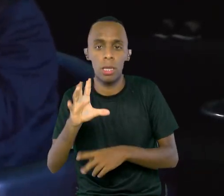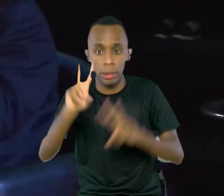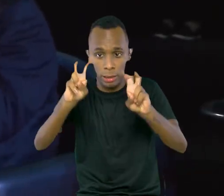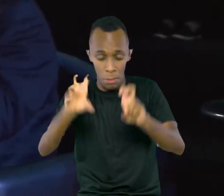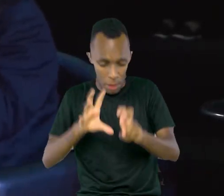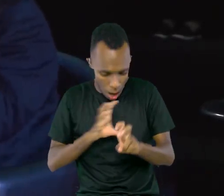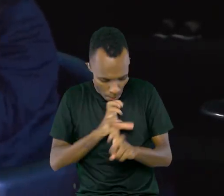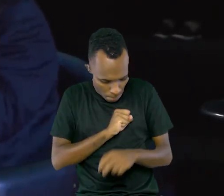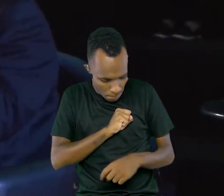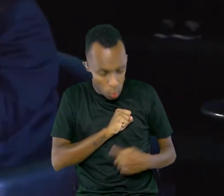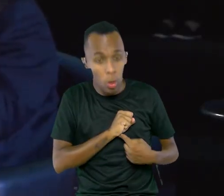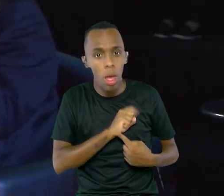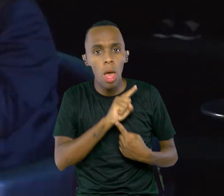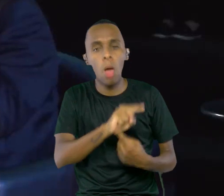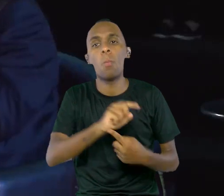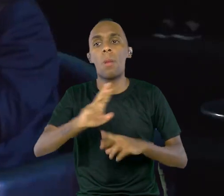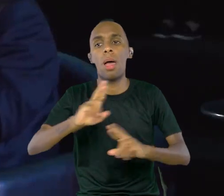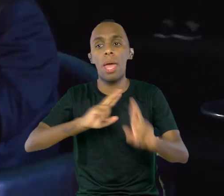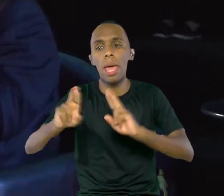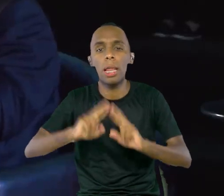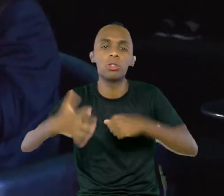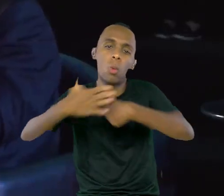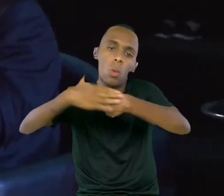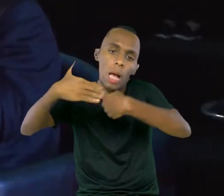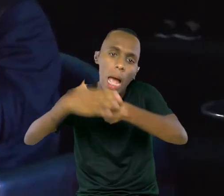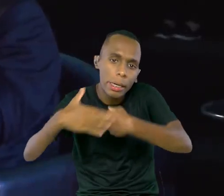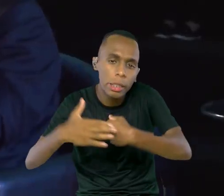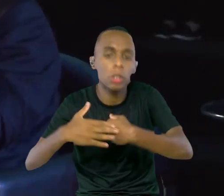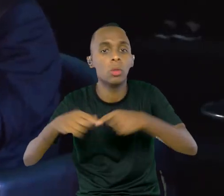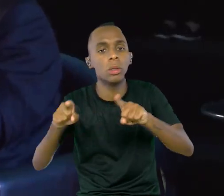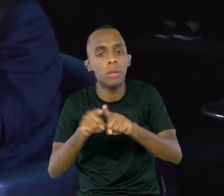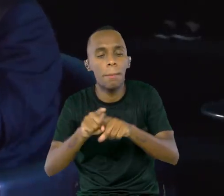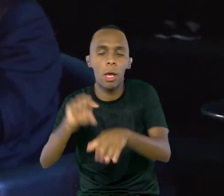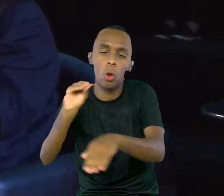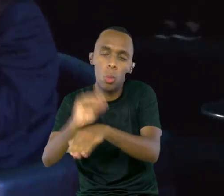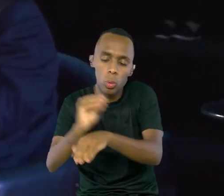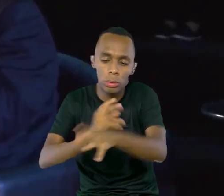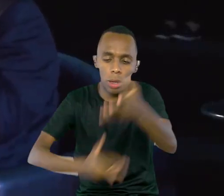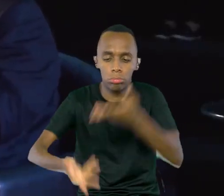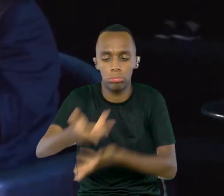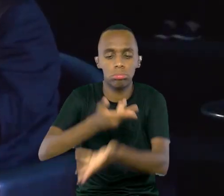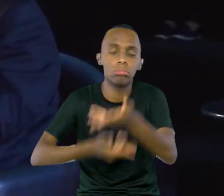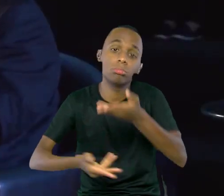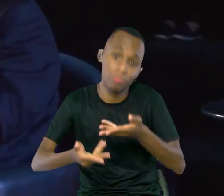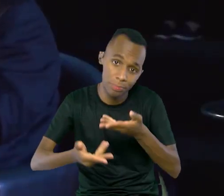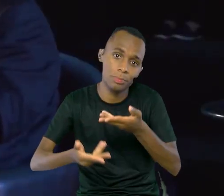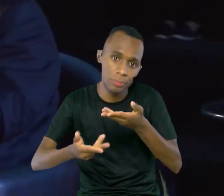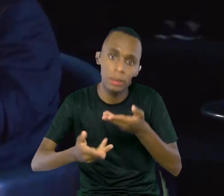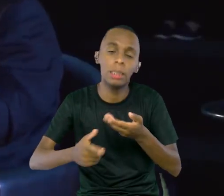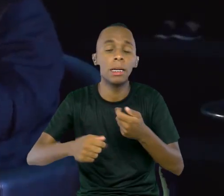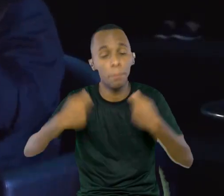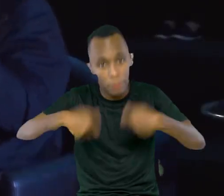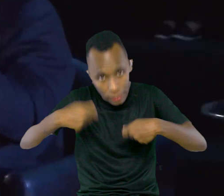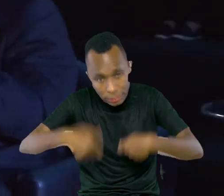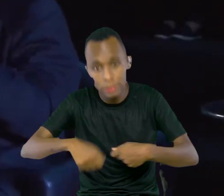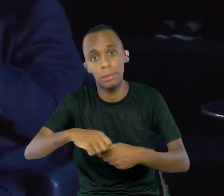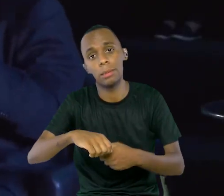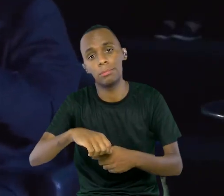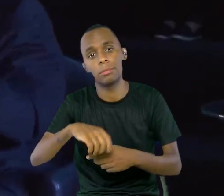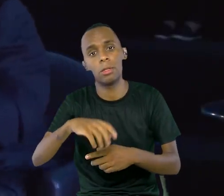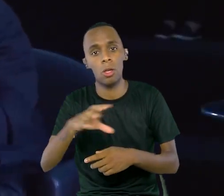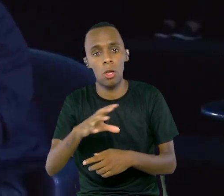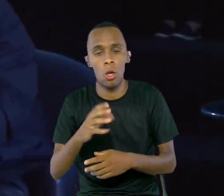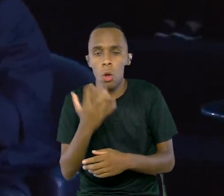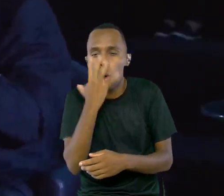a ideia de amor, ele é uma relação de afeto e de cuidado recíproco, que teve